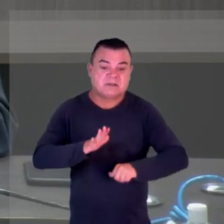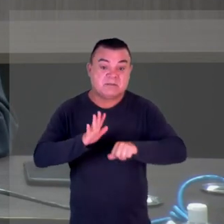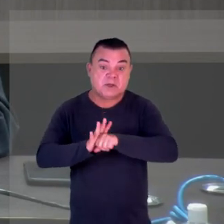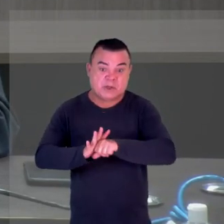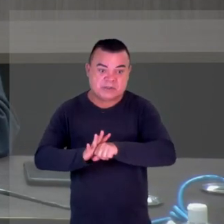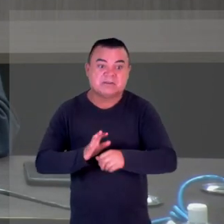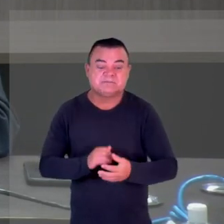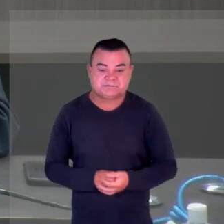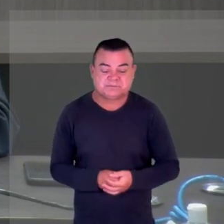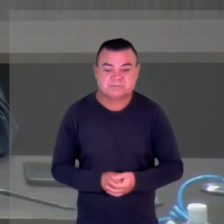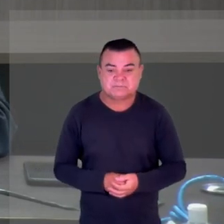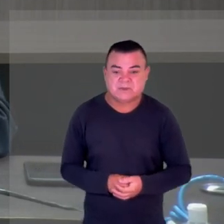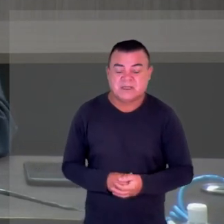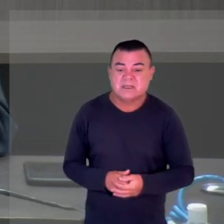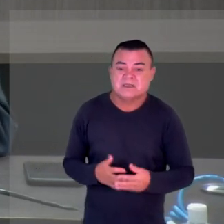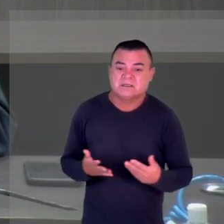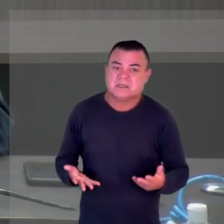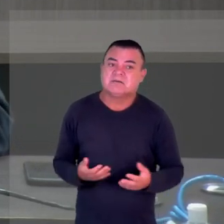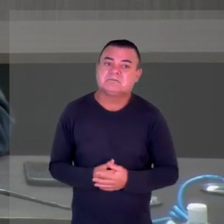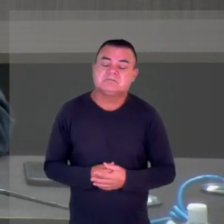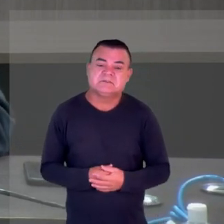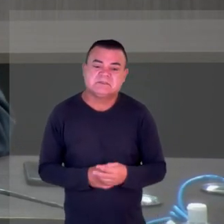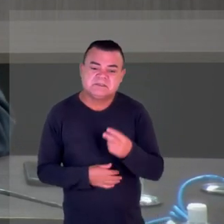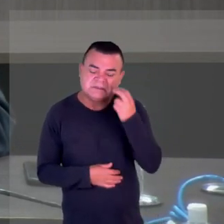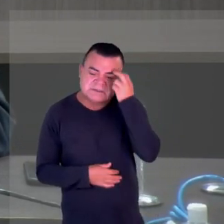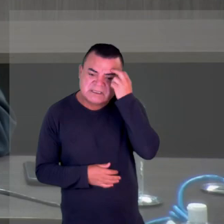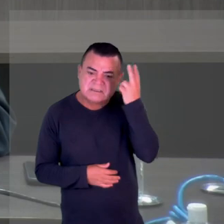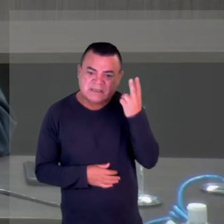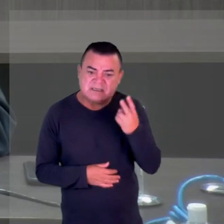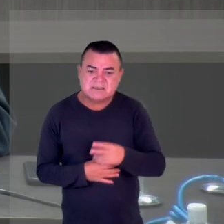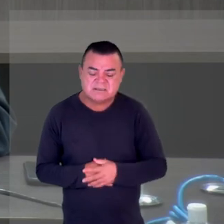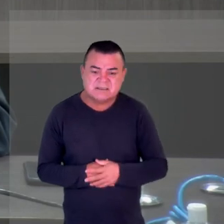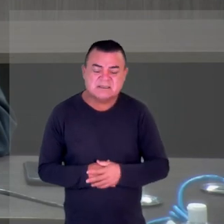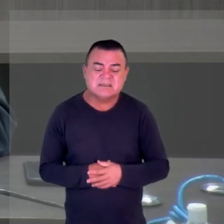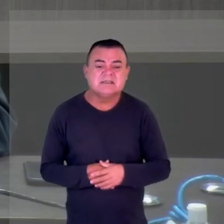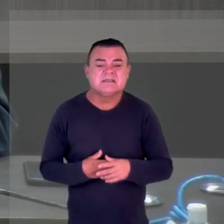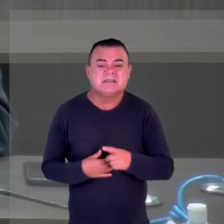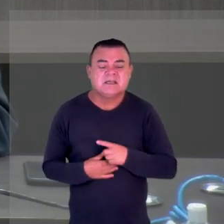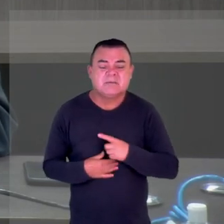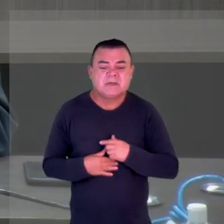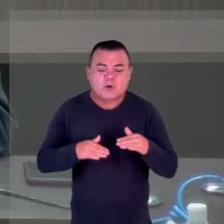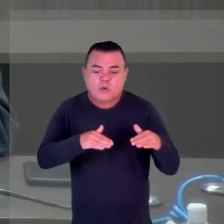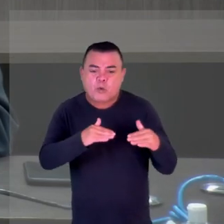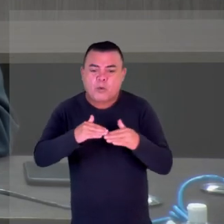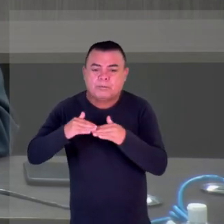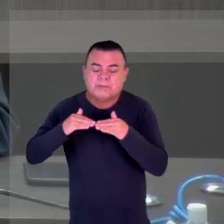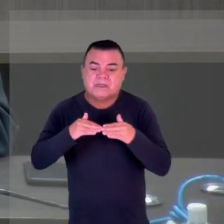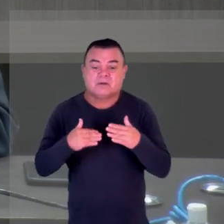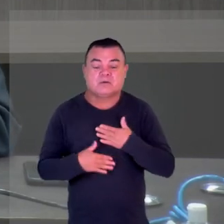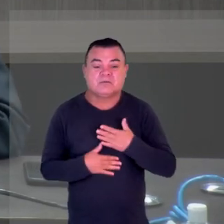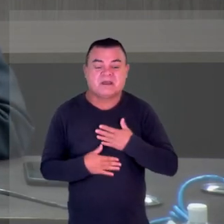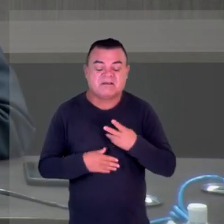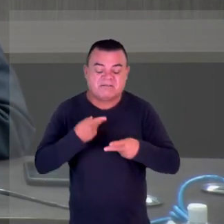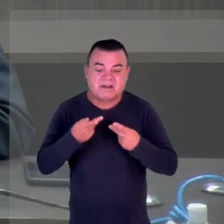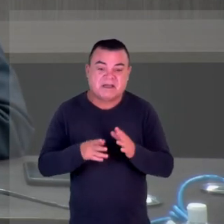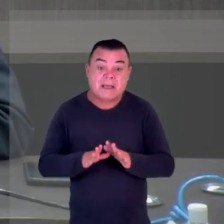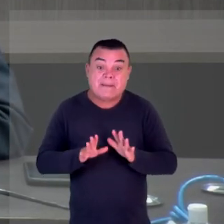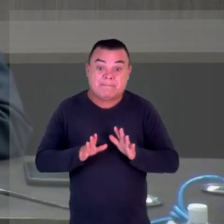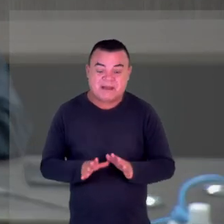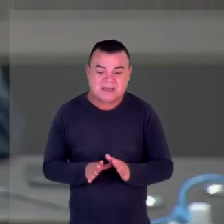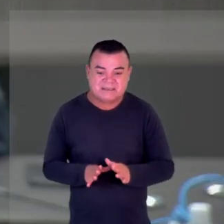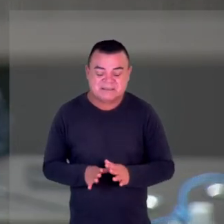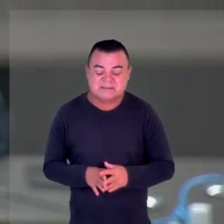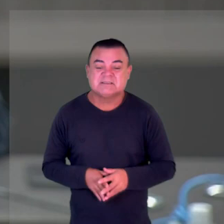eh com inteligência acho que tem mais a ver a minha fala né mas na verdade eu acho que tem tudo a ver Falar de